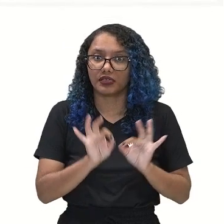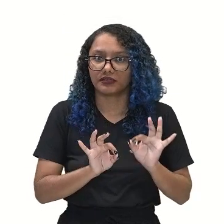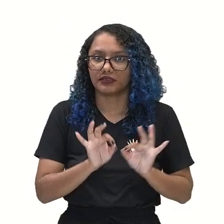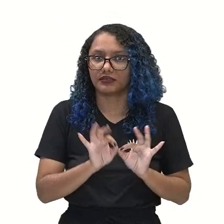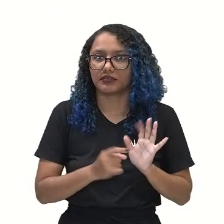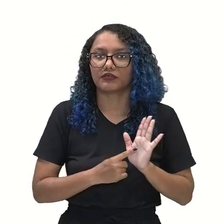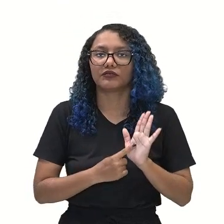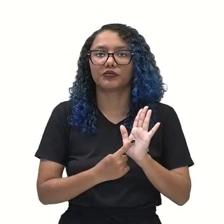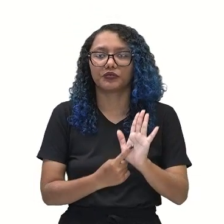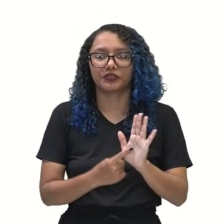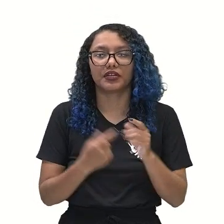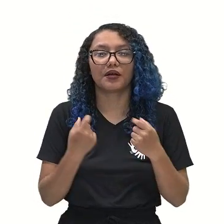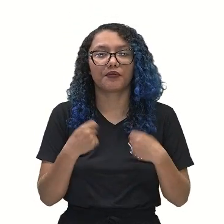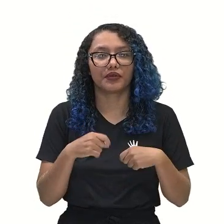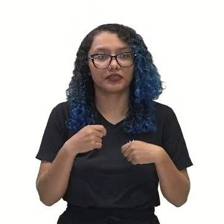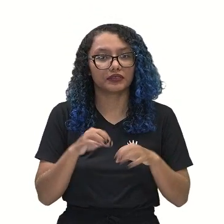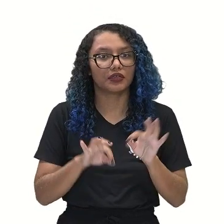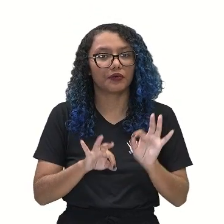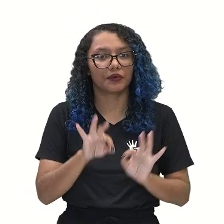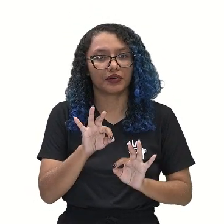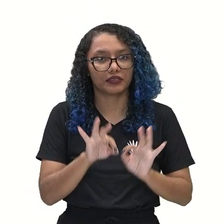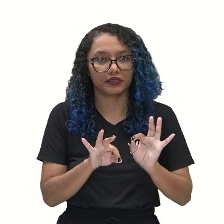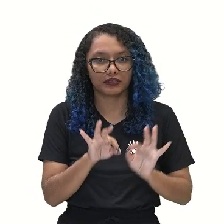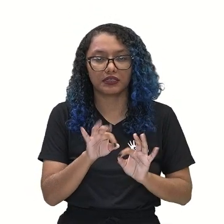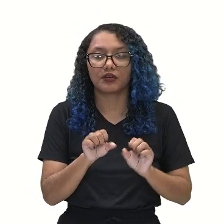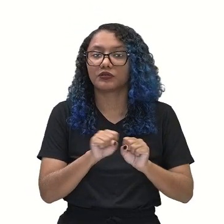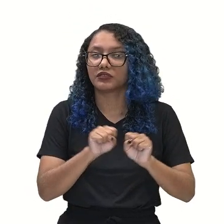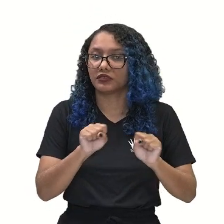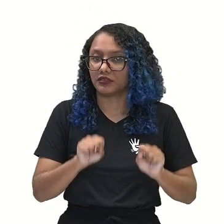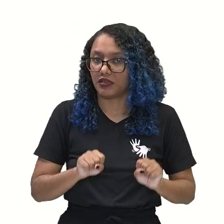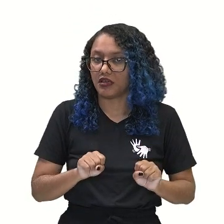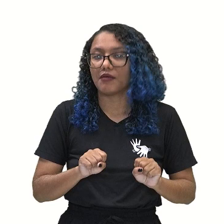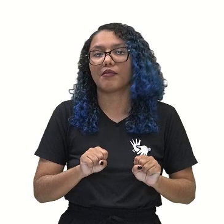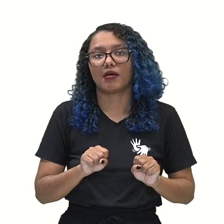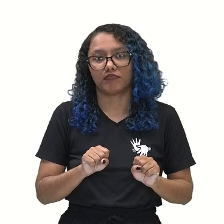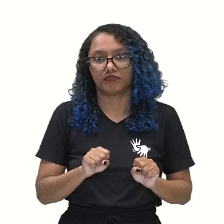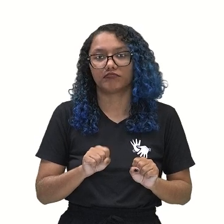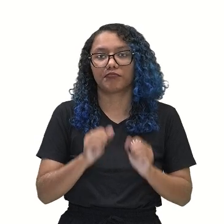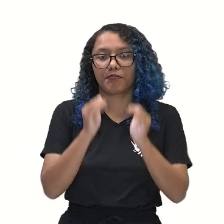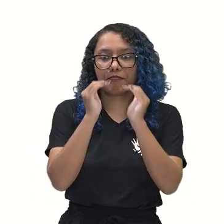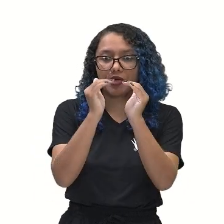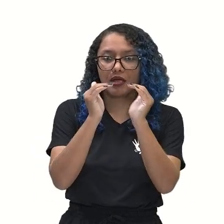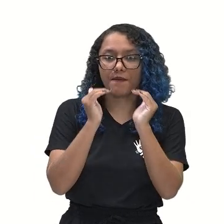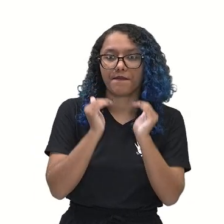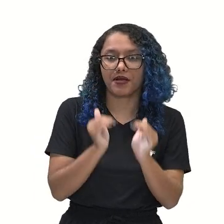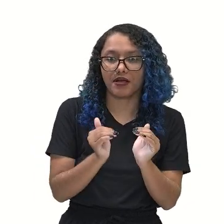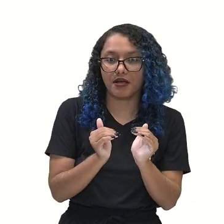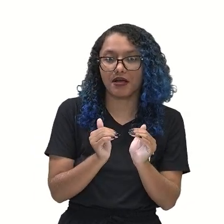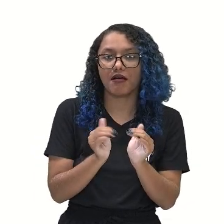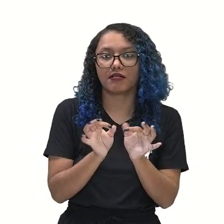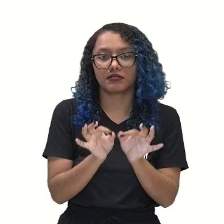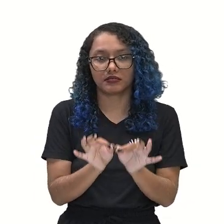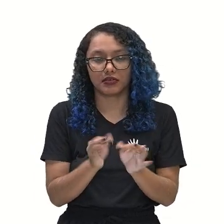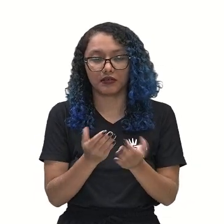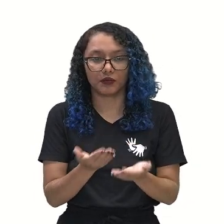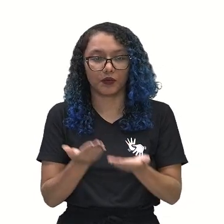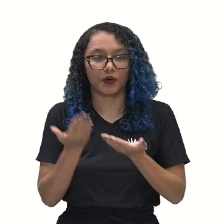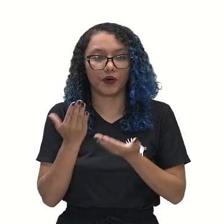Porque você tem que montar o quê? Você tem que montar o sisteminha, né? Então, o sistema, você pega a